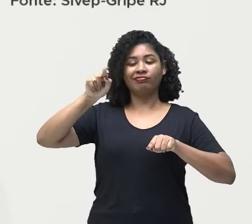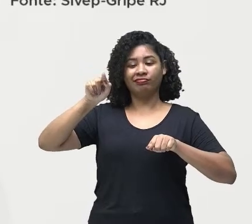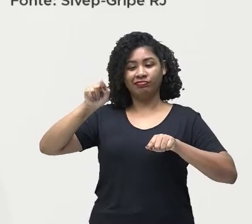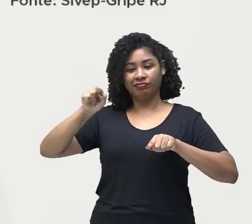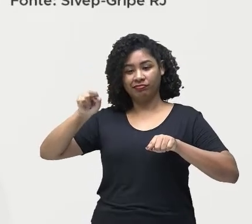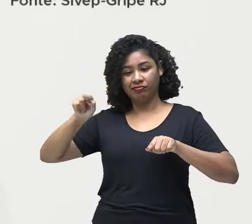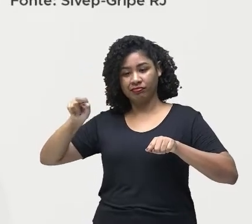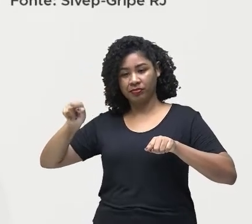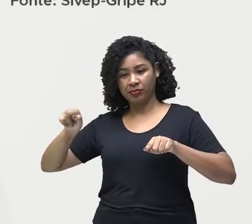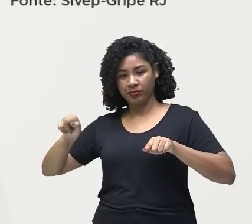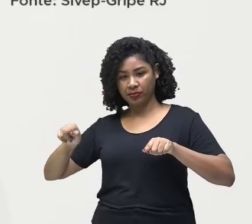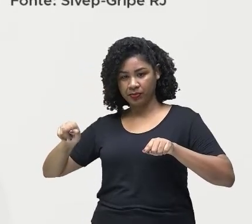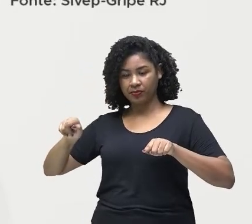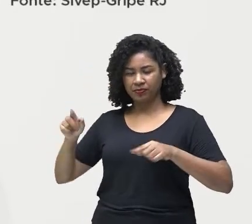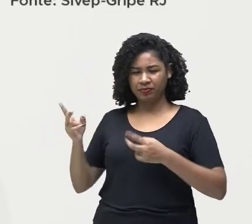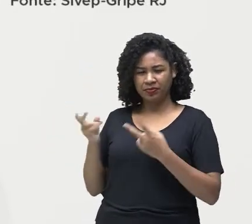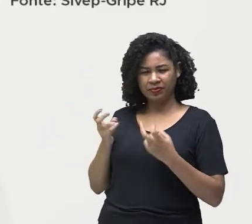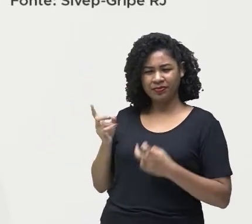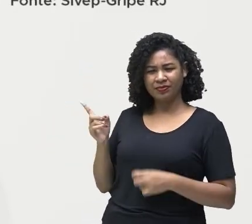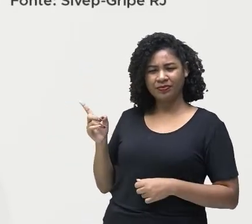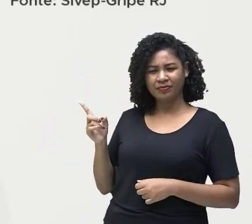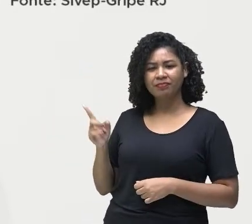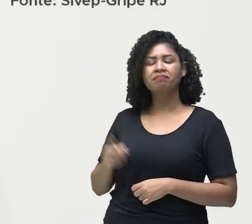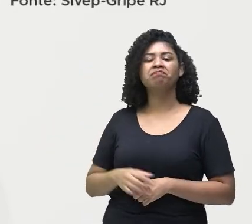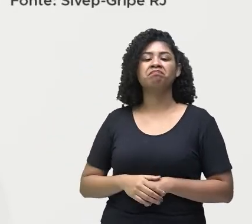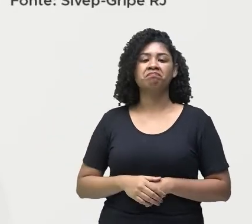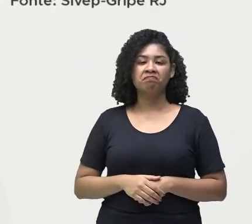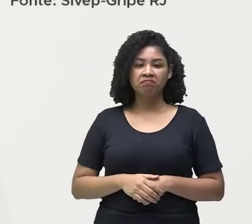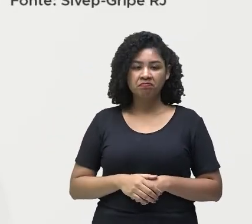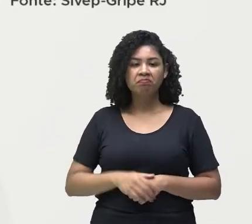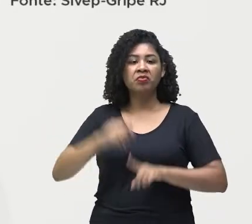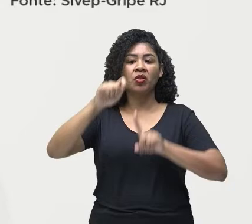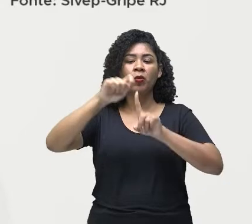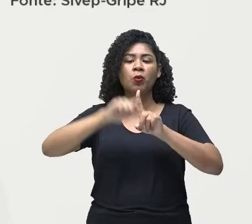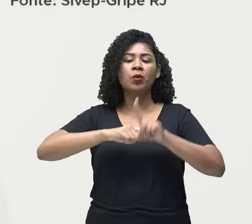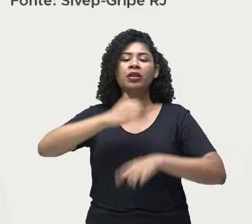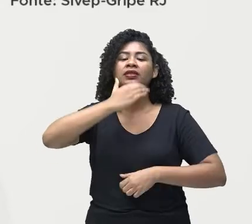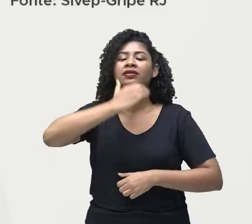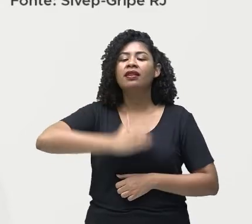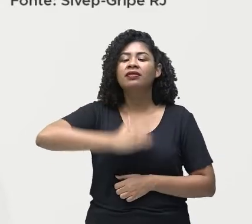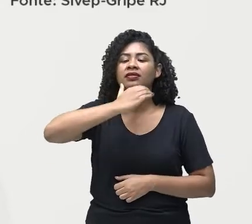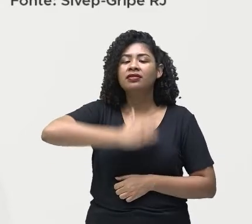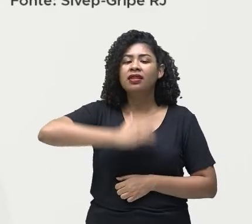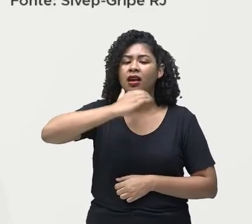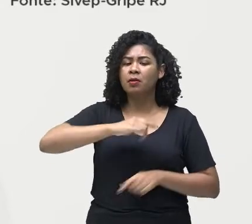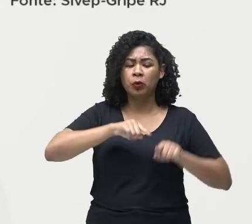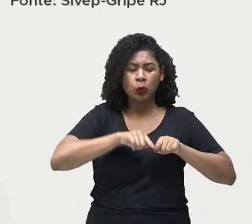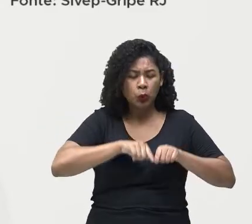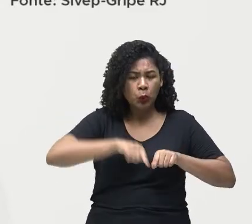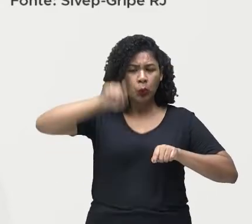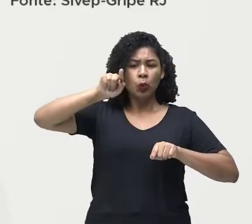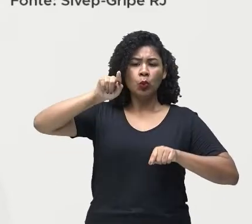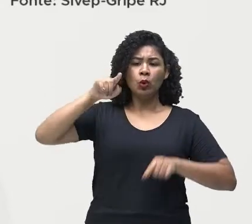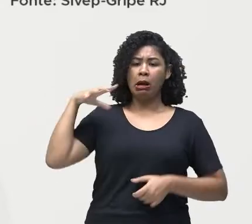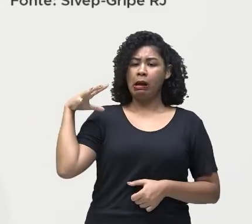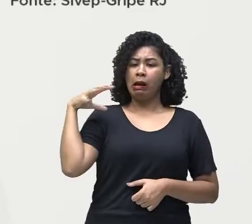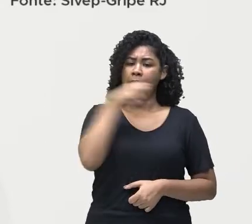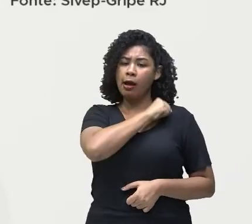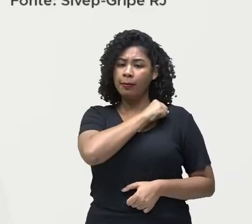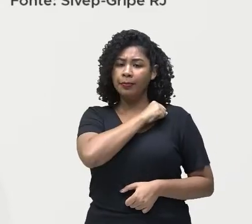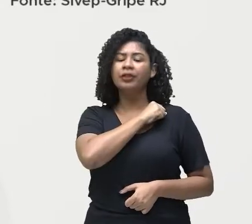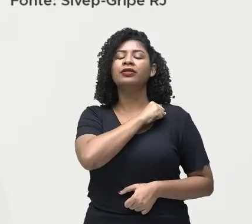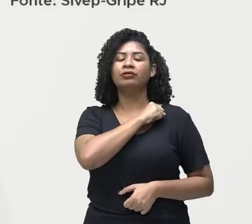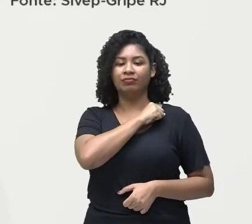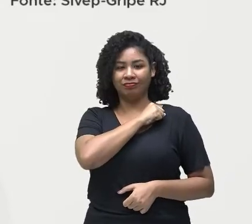de gripes. Olha só, chegou aqui em dezembro, um alto nível do estado